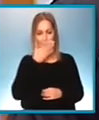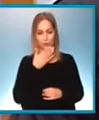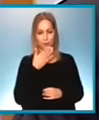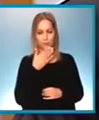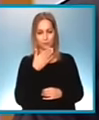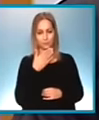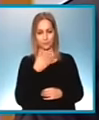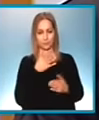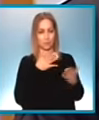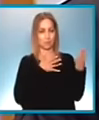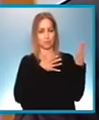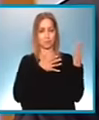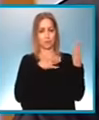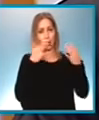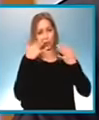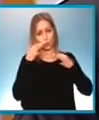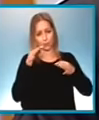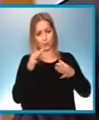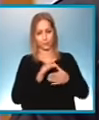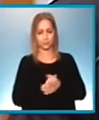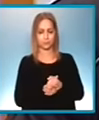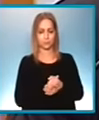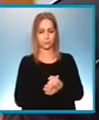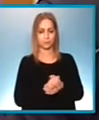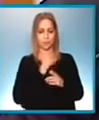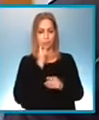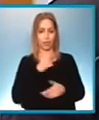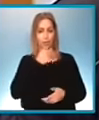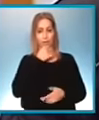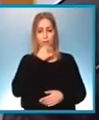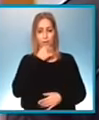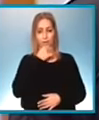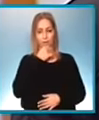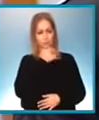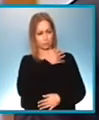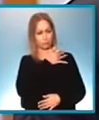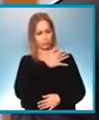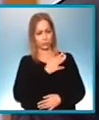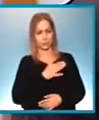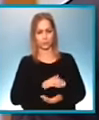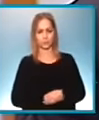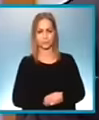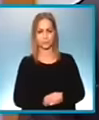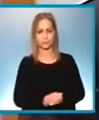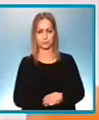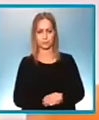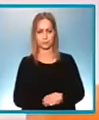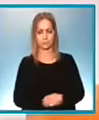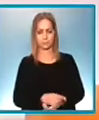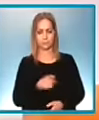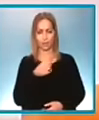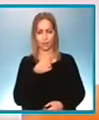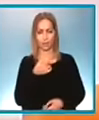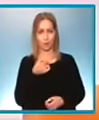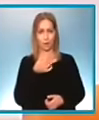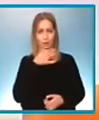Uma noite, de fado, normal. Está lá esta menina, portanto, ela já cantava lá na Tasca, apareceu lá. Não falava quase